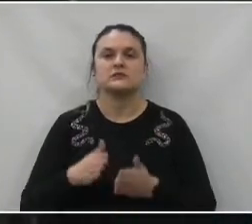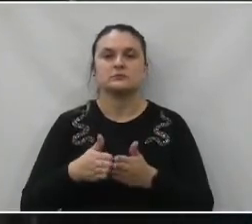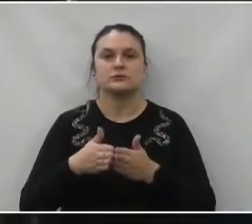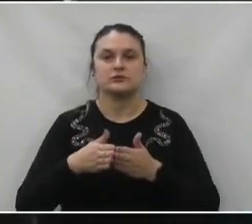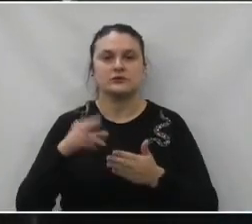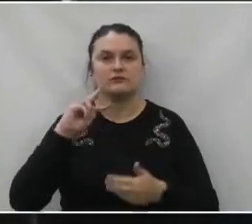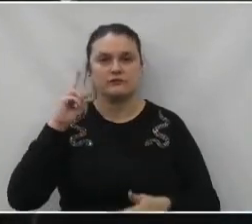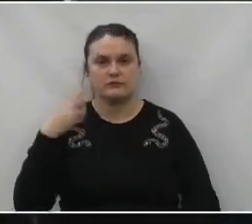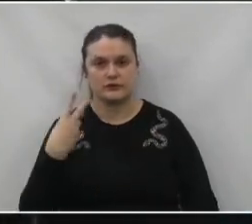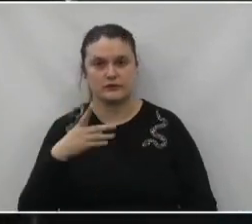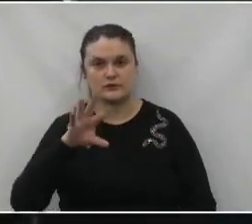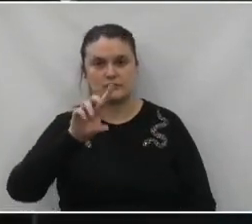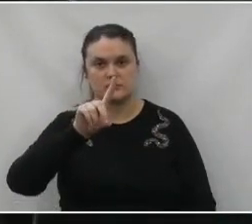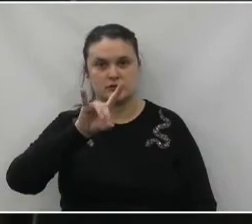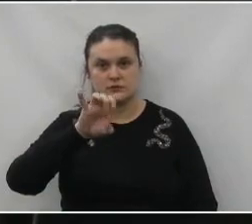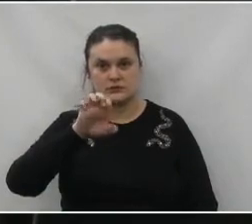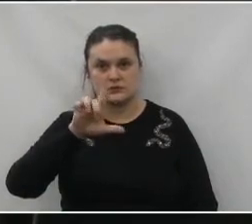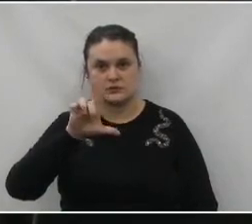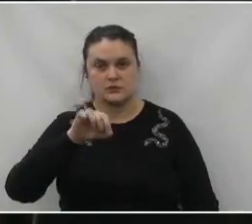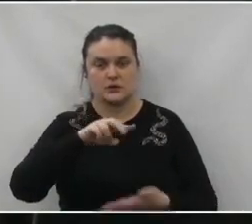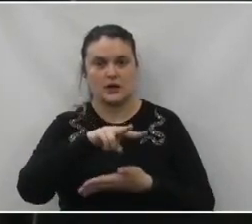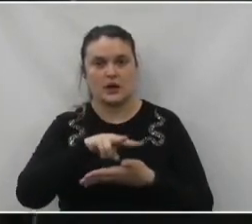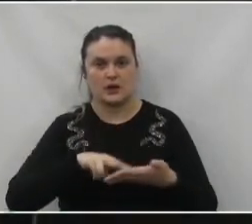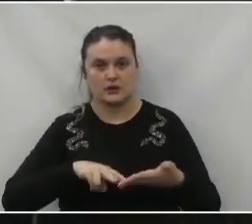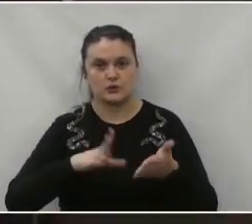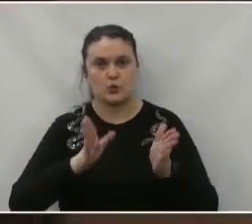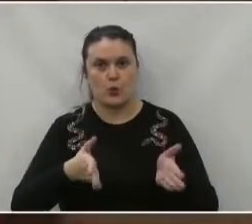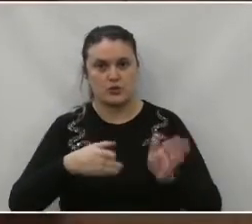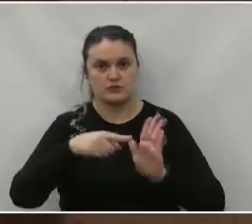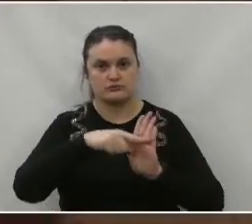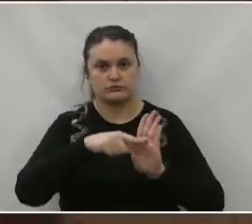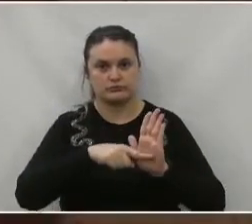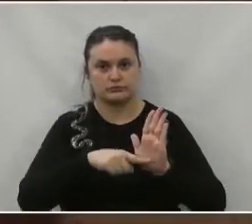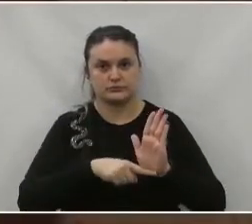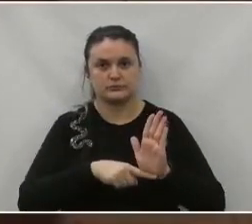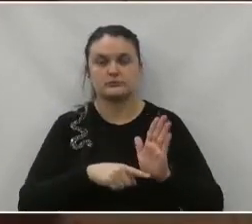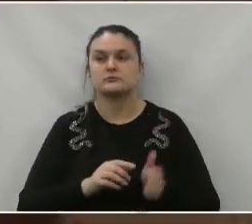Solicito ao vereador Diego para que faça a leitura da matéria constante.